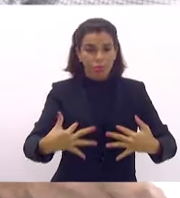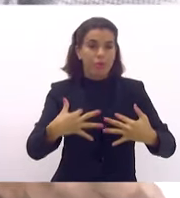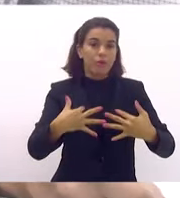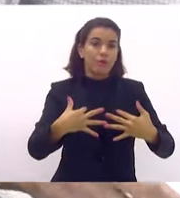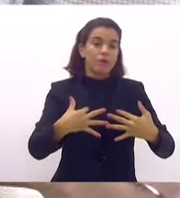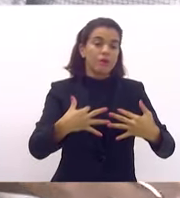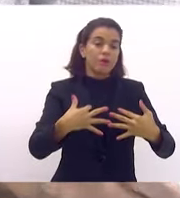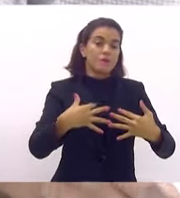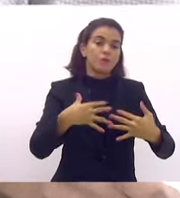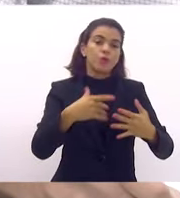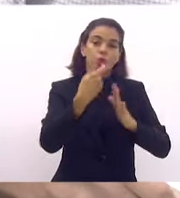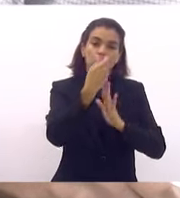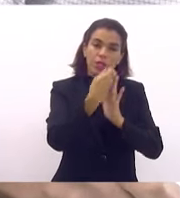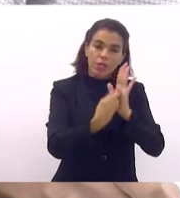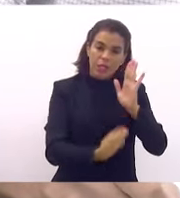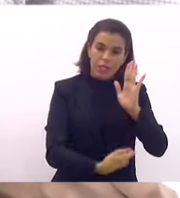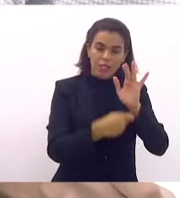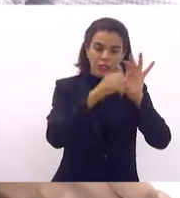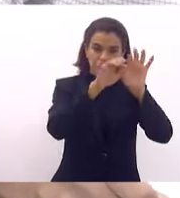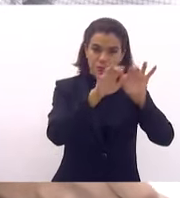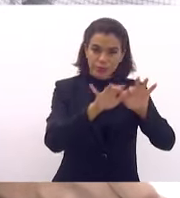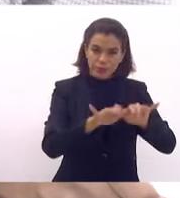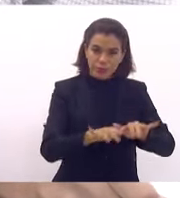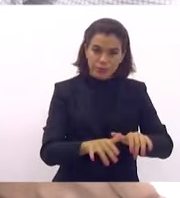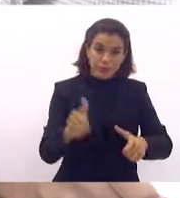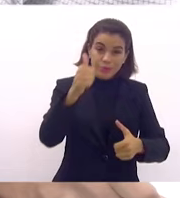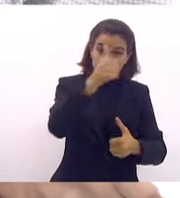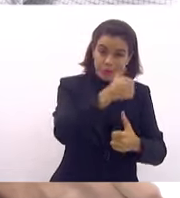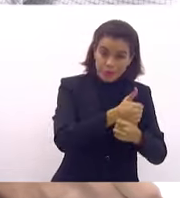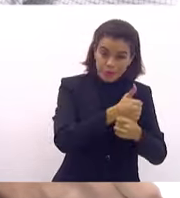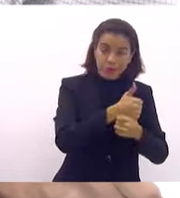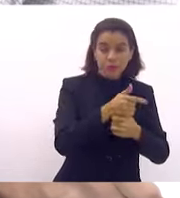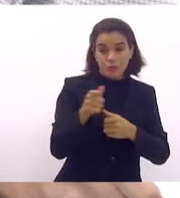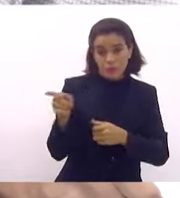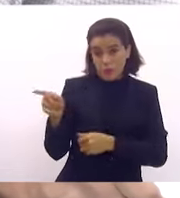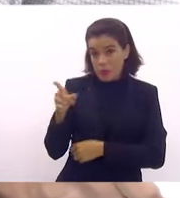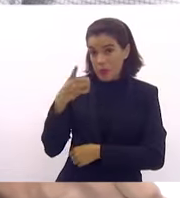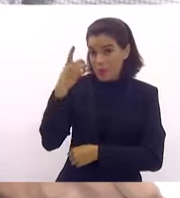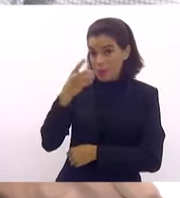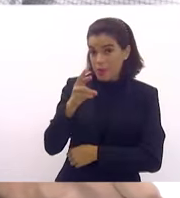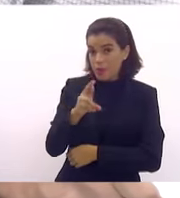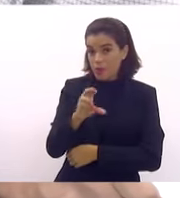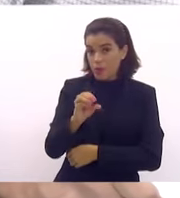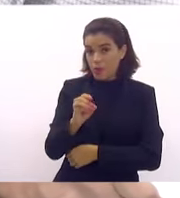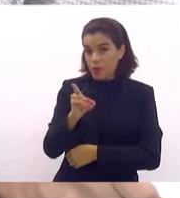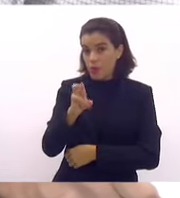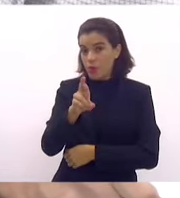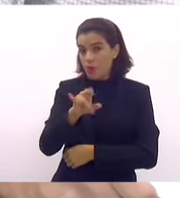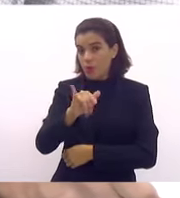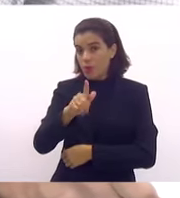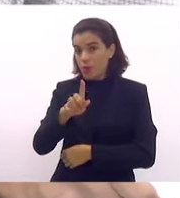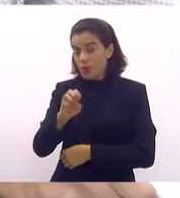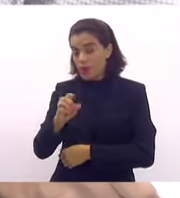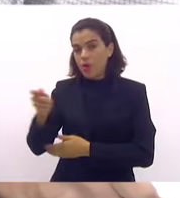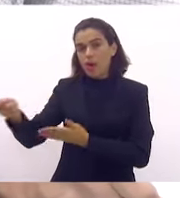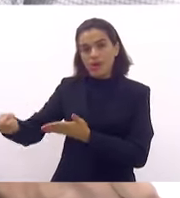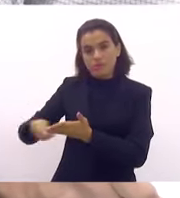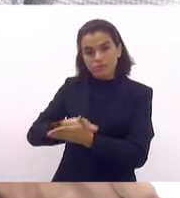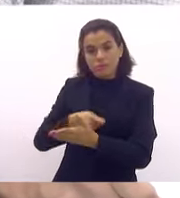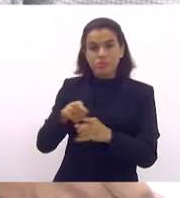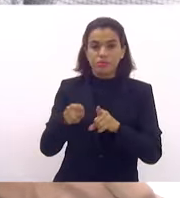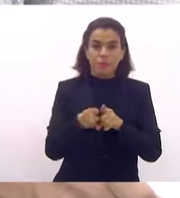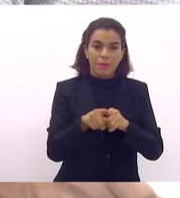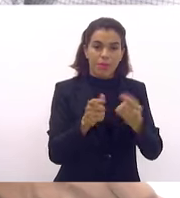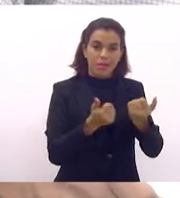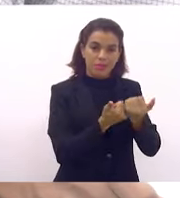esse substitutivo que Vossa Excelência assinou, deputado Rodrigo, e a assessora Gisela